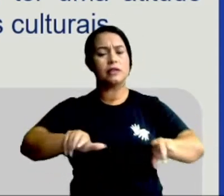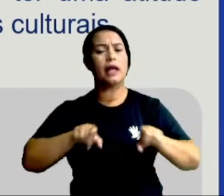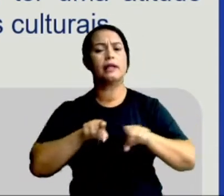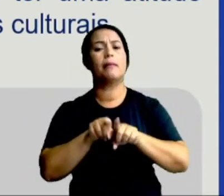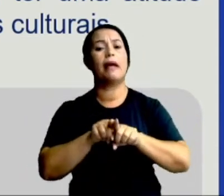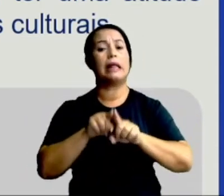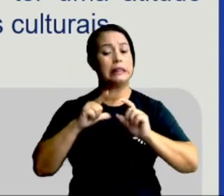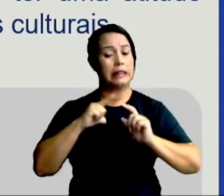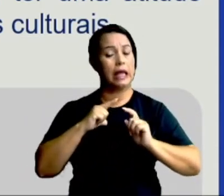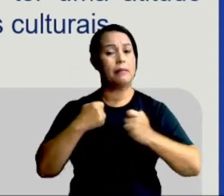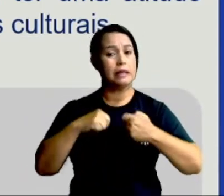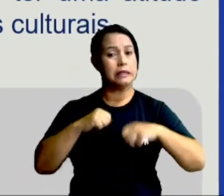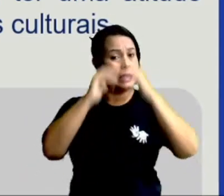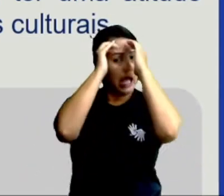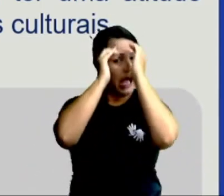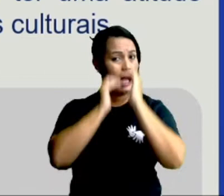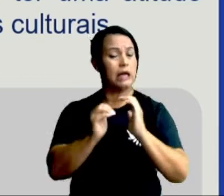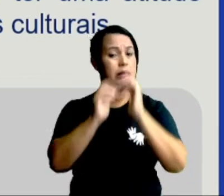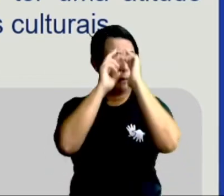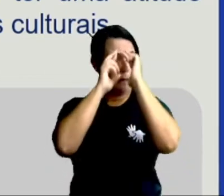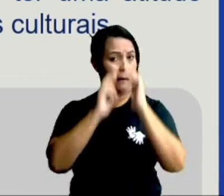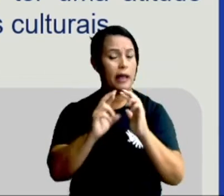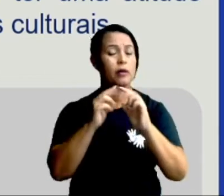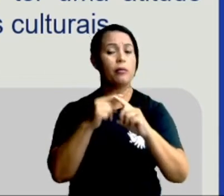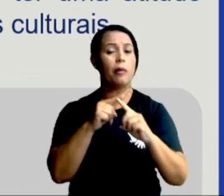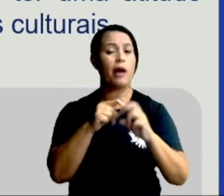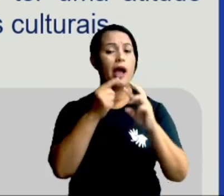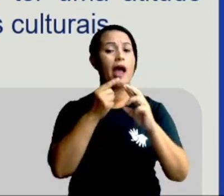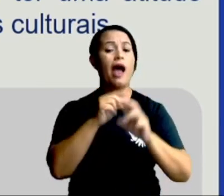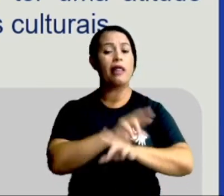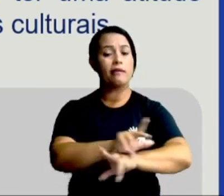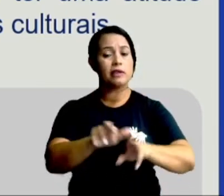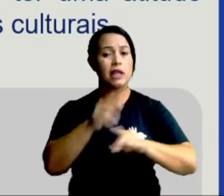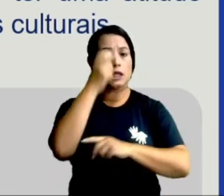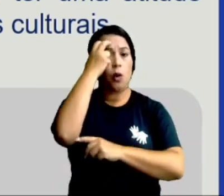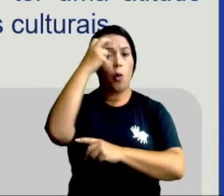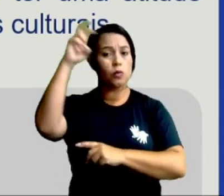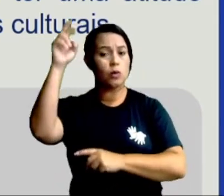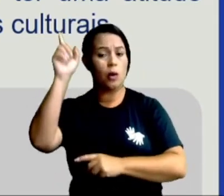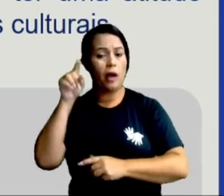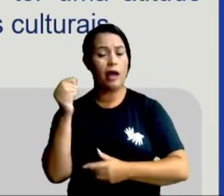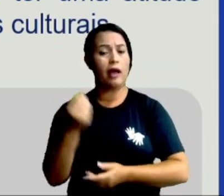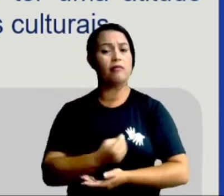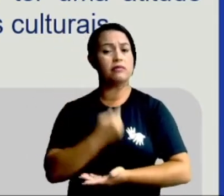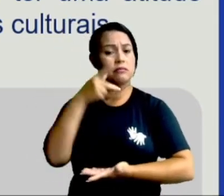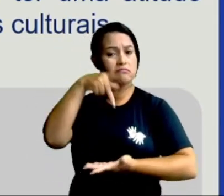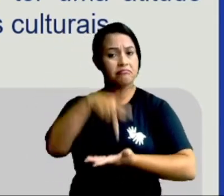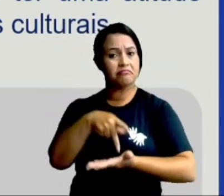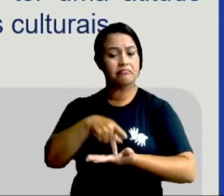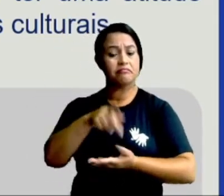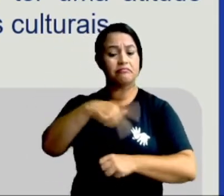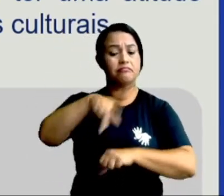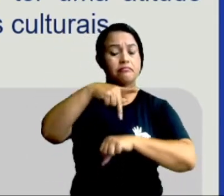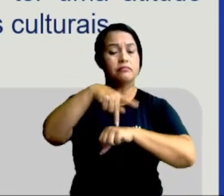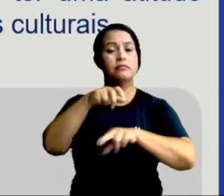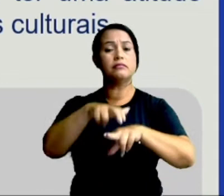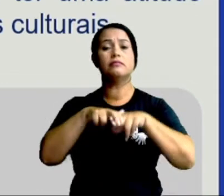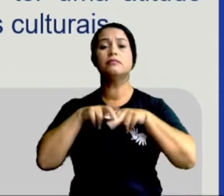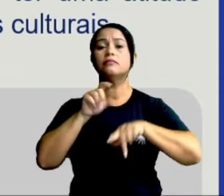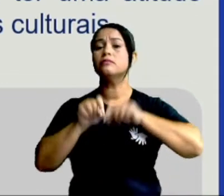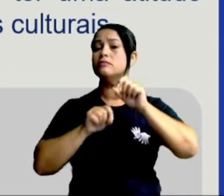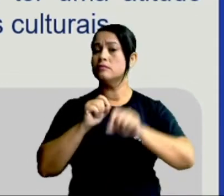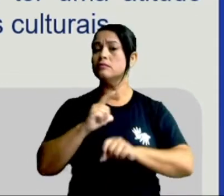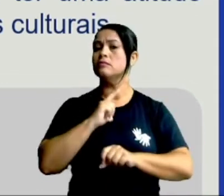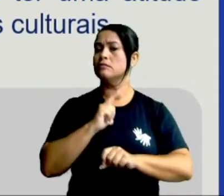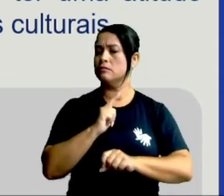demanda respeito, pois a diversidade cultural é uma realidade presente em nosso país. Portanto,